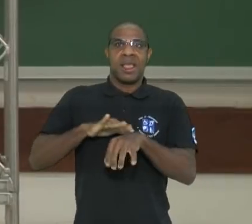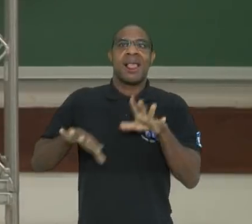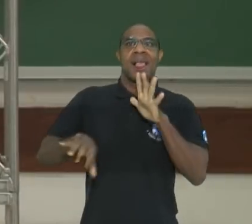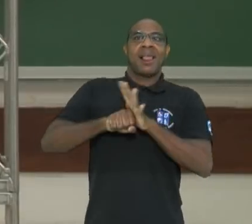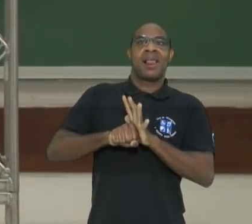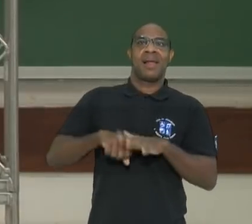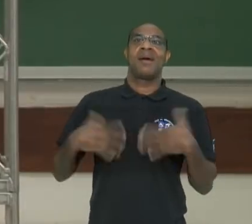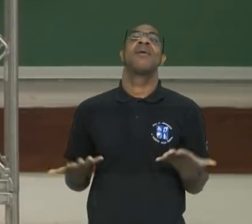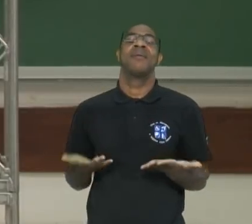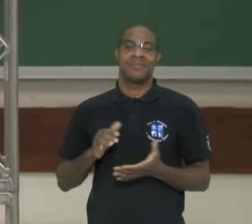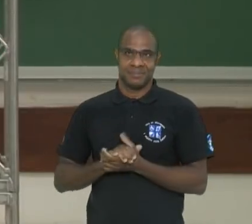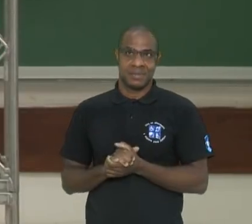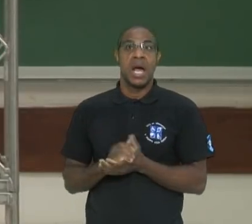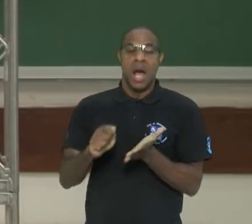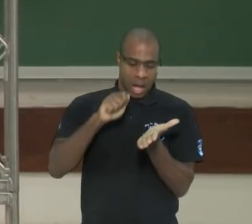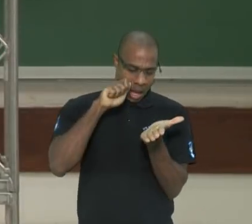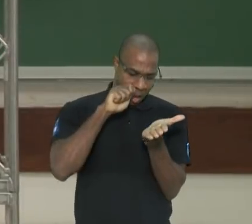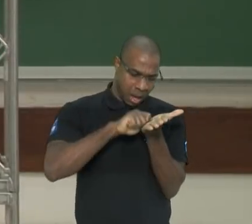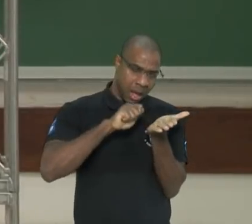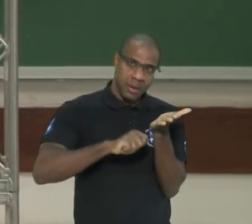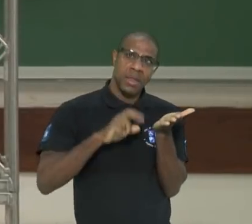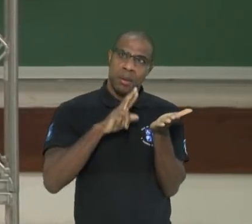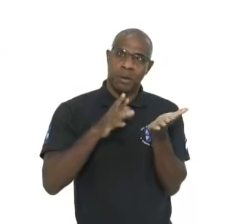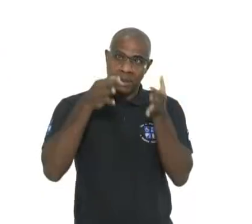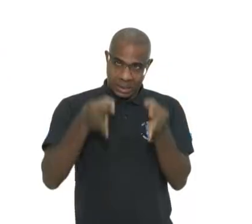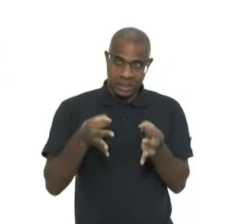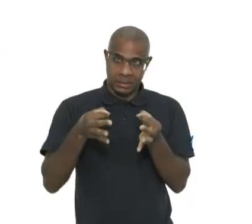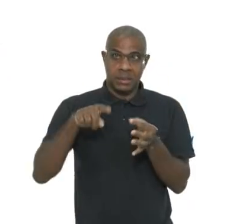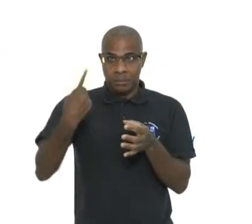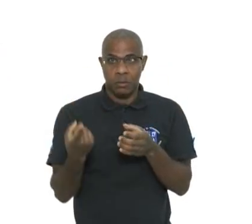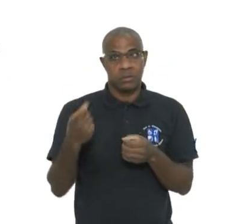contaminadas? Anote no seu caderno a resposta correta.